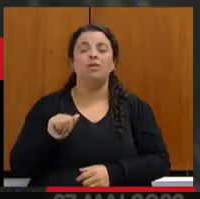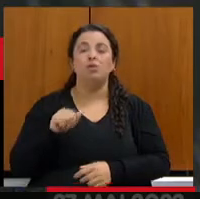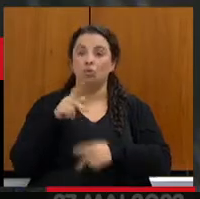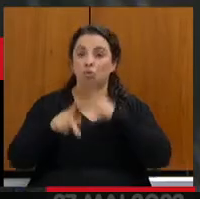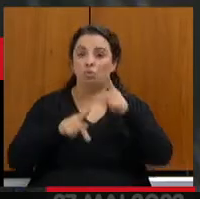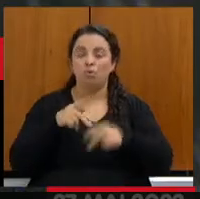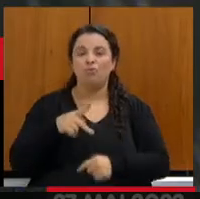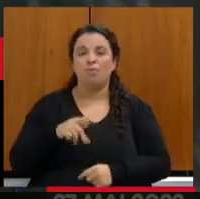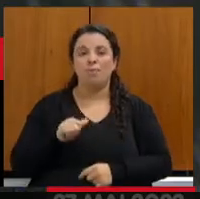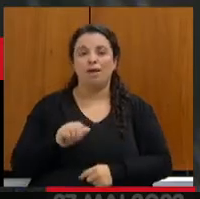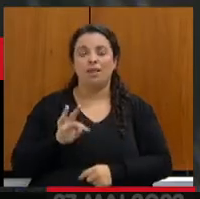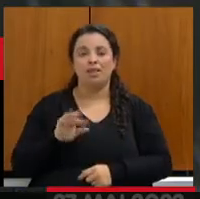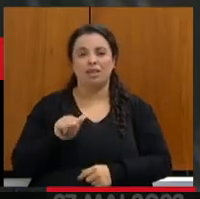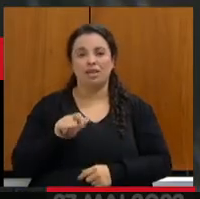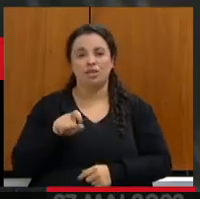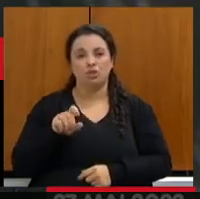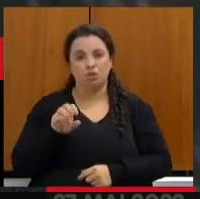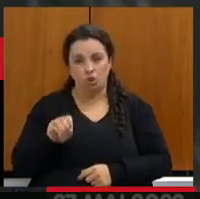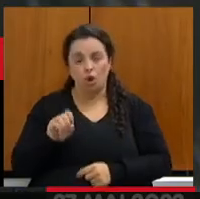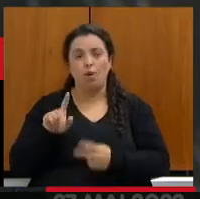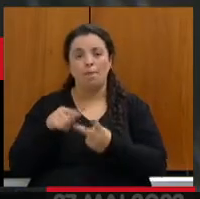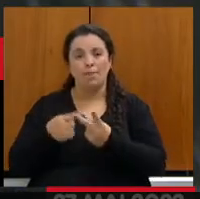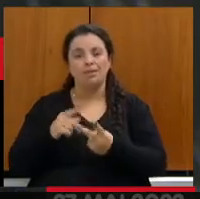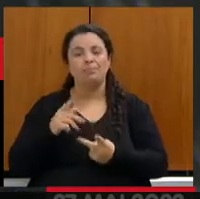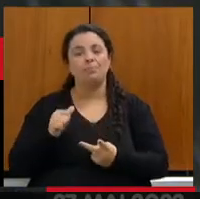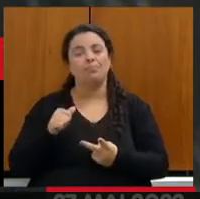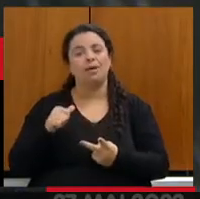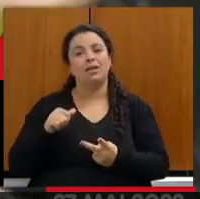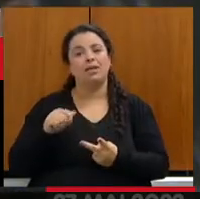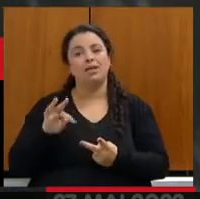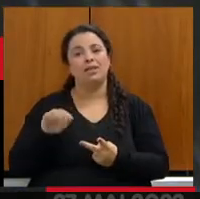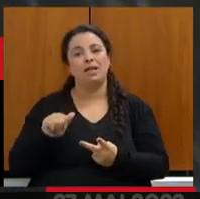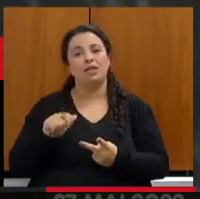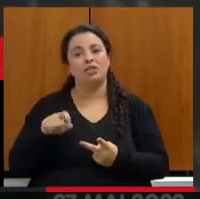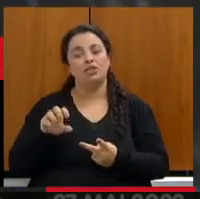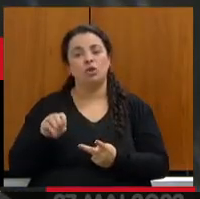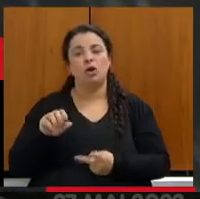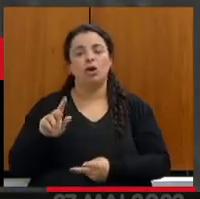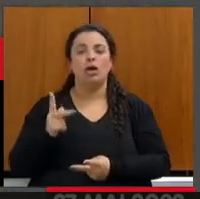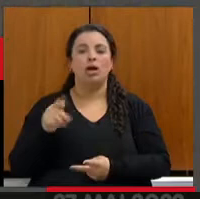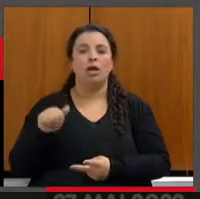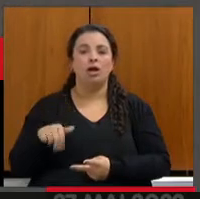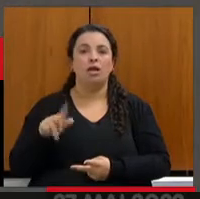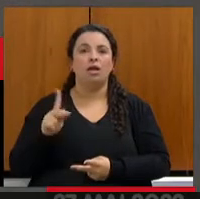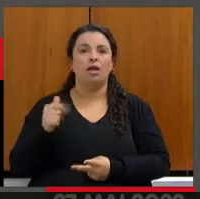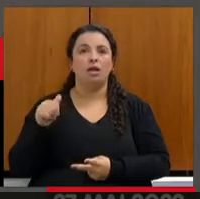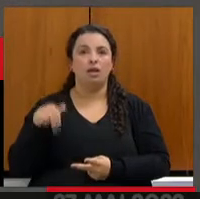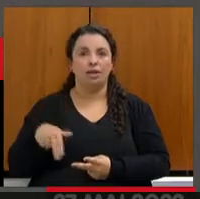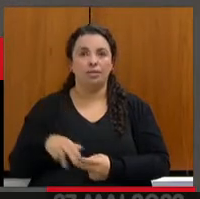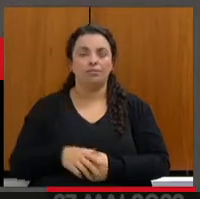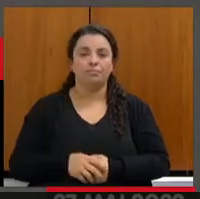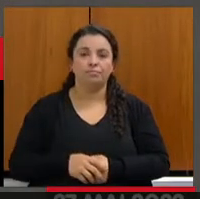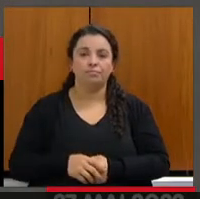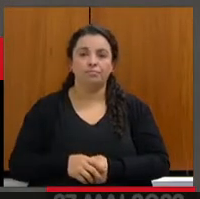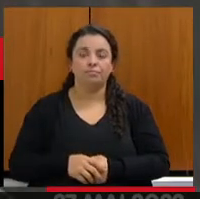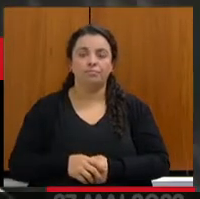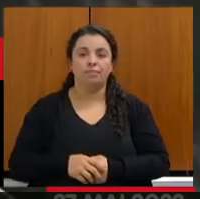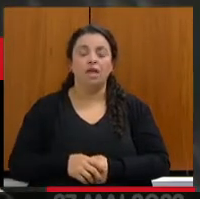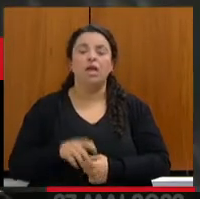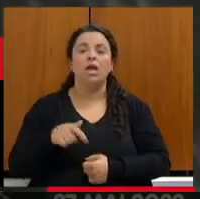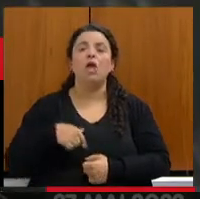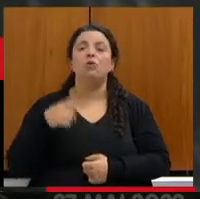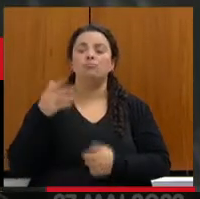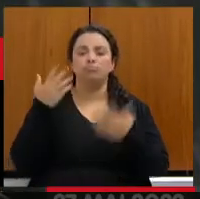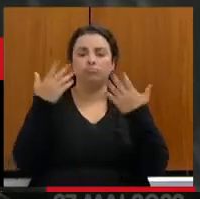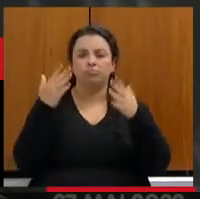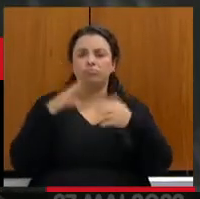vem aqui so dar grátis que ficar mente a essas mulheres Guerreira que hoje estão aqui